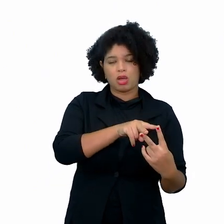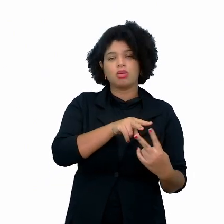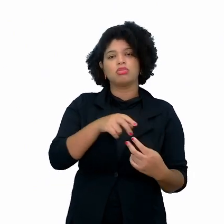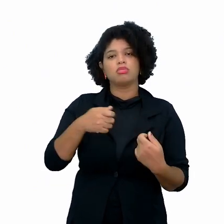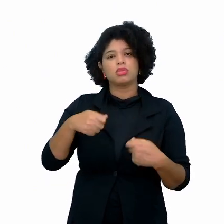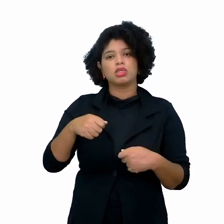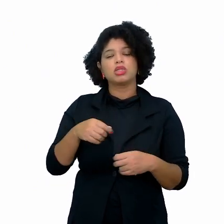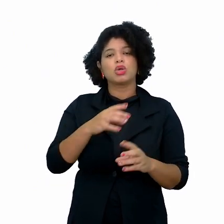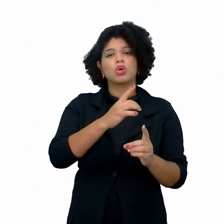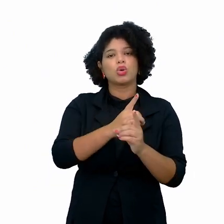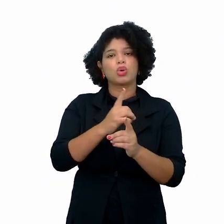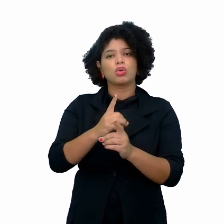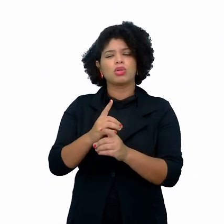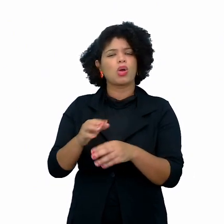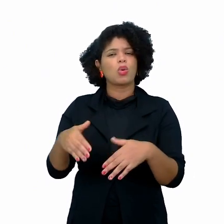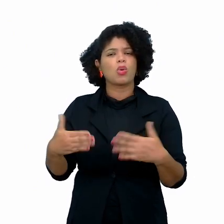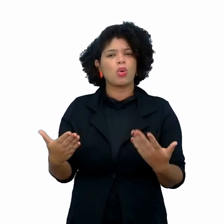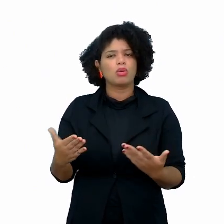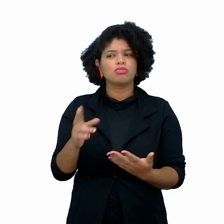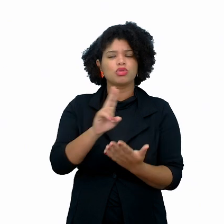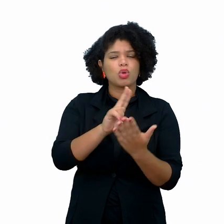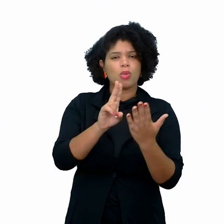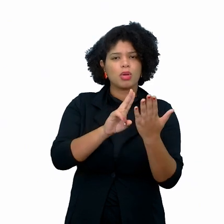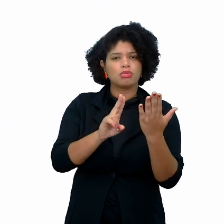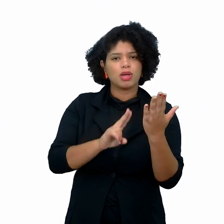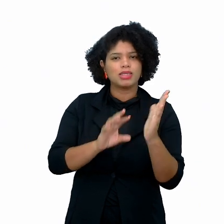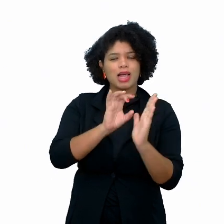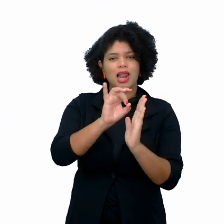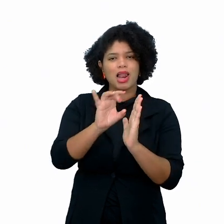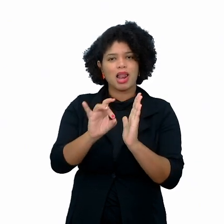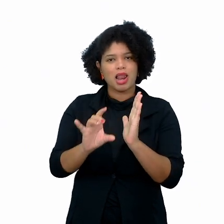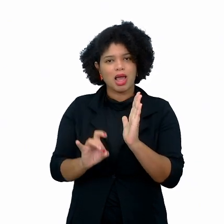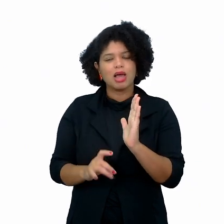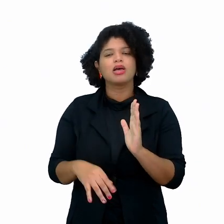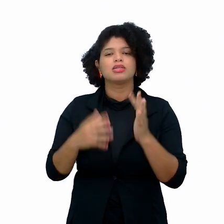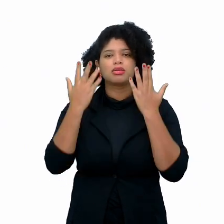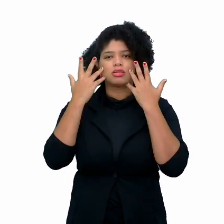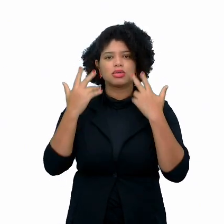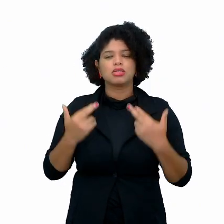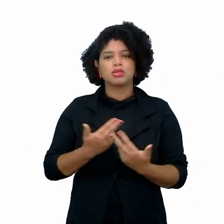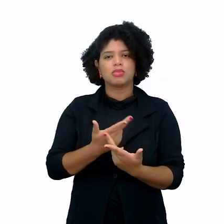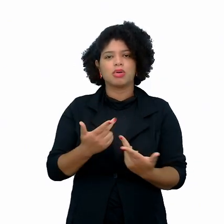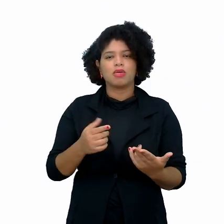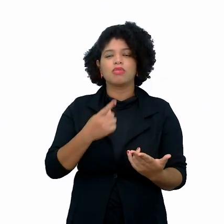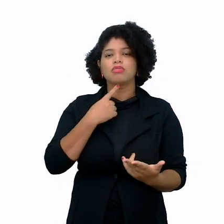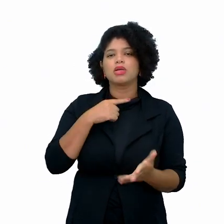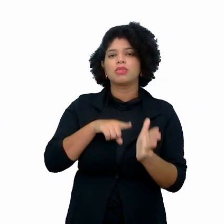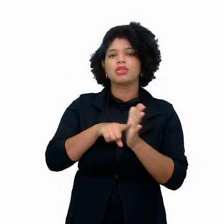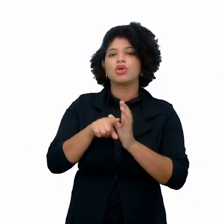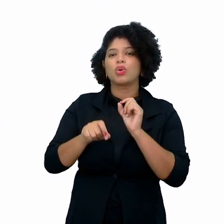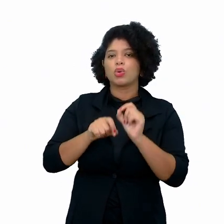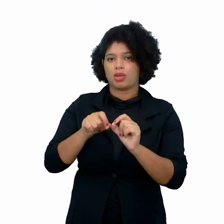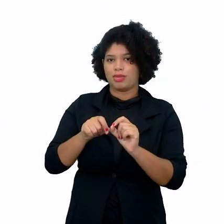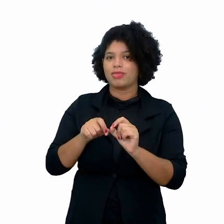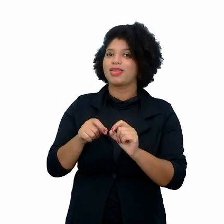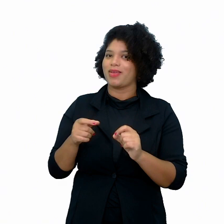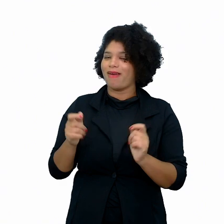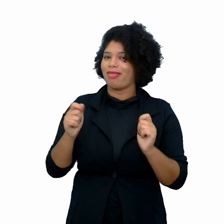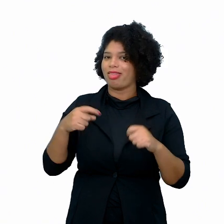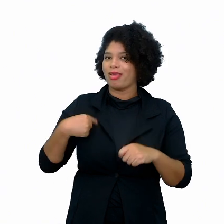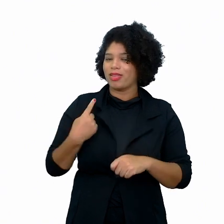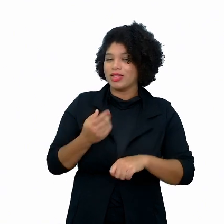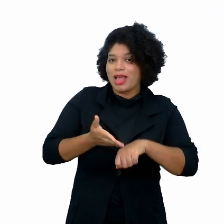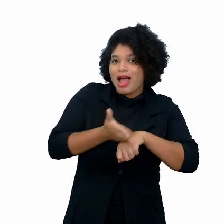pesquisar. É nessa hora que entrará em jogo os materiais selecionados